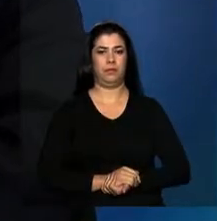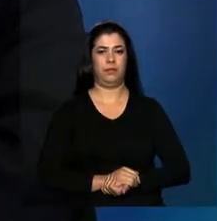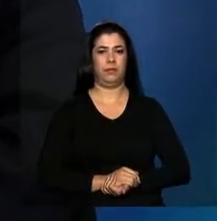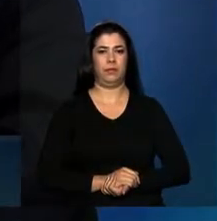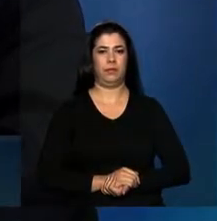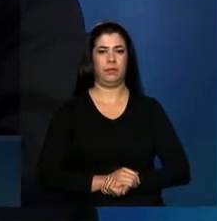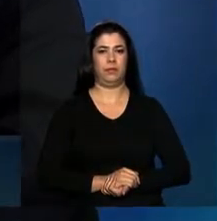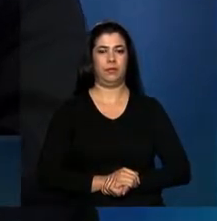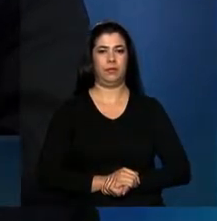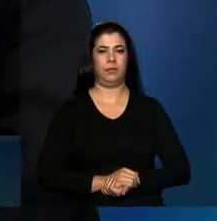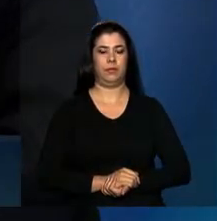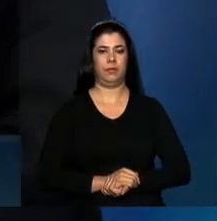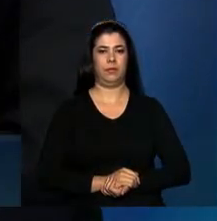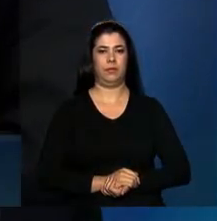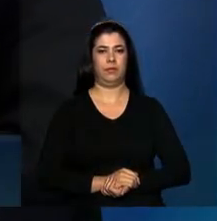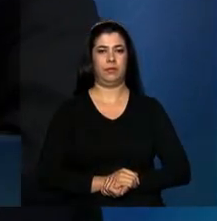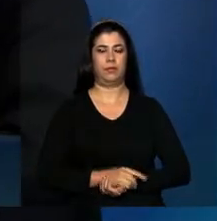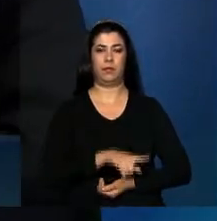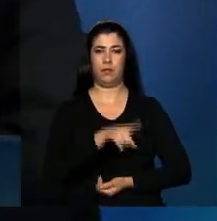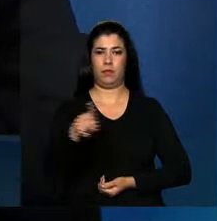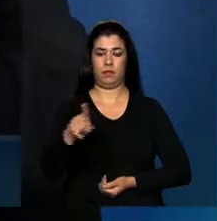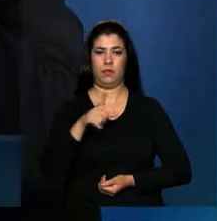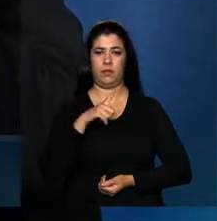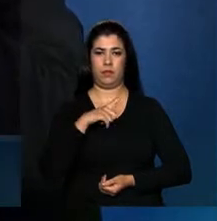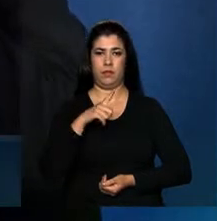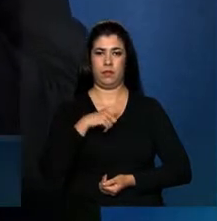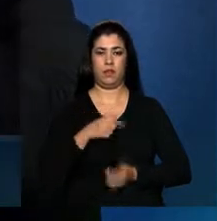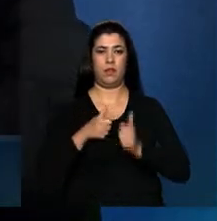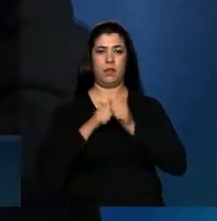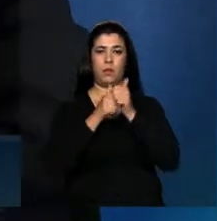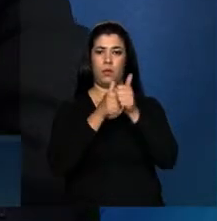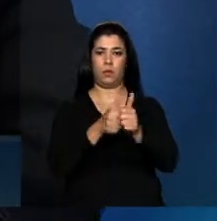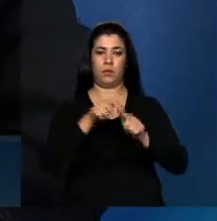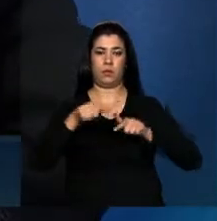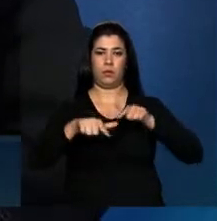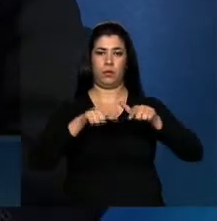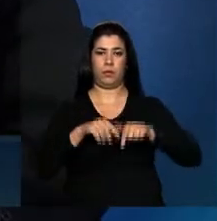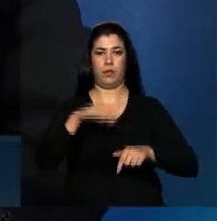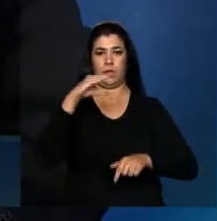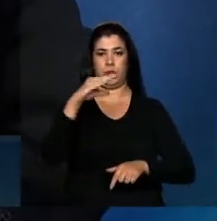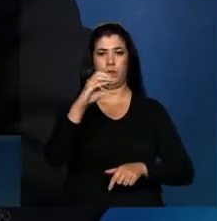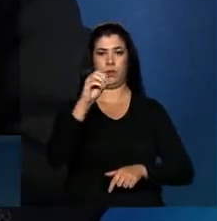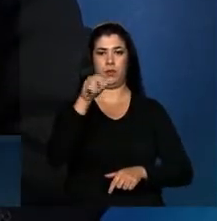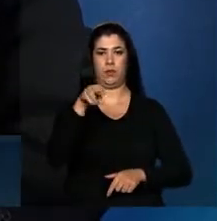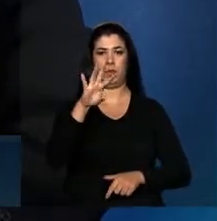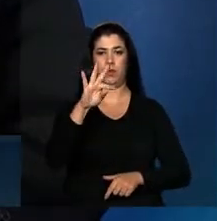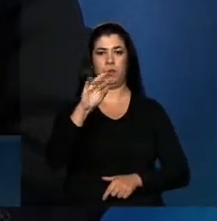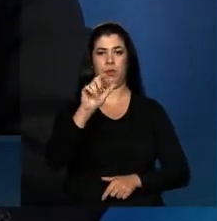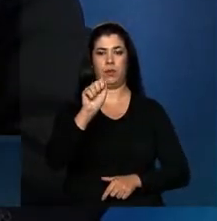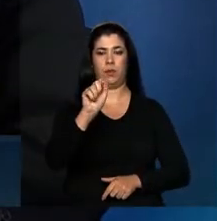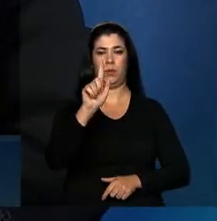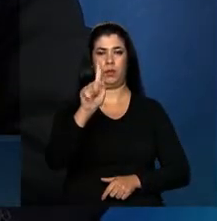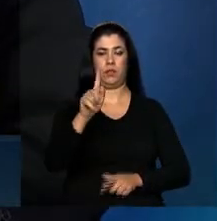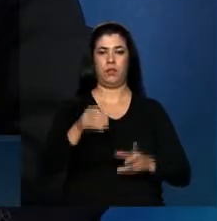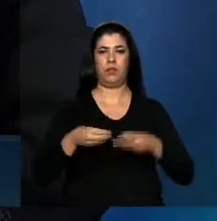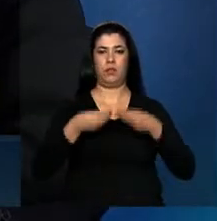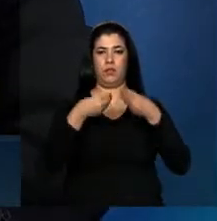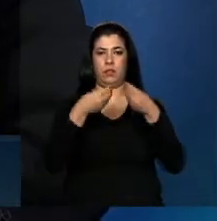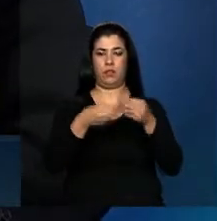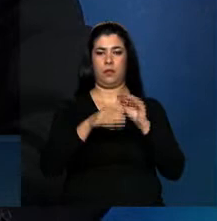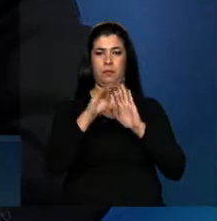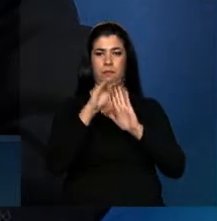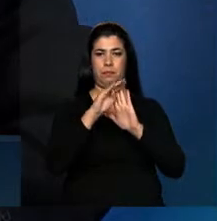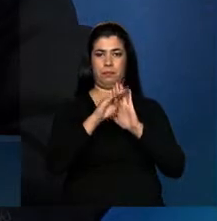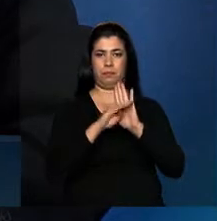Terra Brasil. Vocês podem ter acompanhado, a CONTAG tem entregue todos os anos esta pauta. É